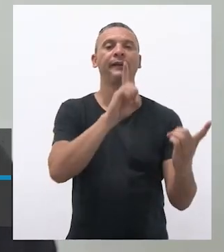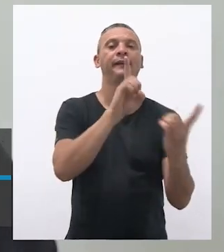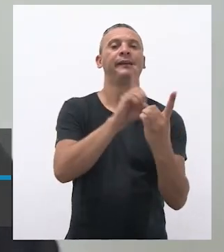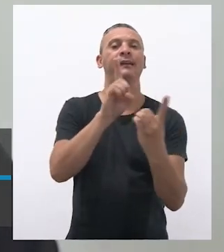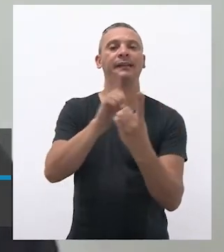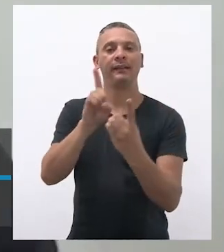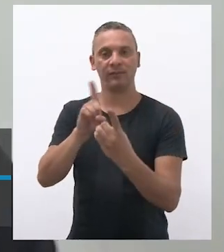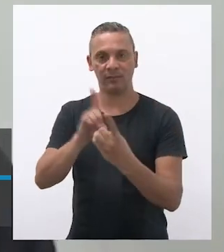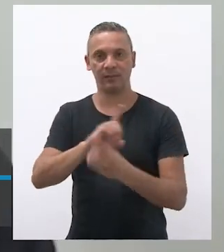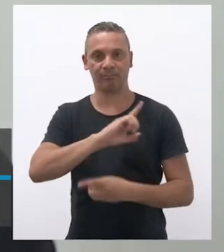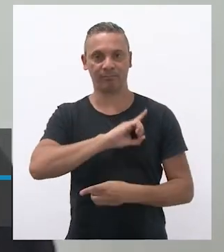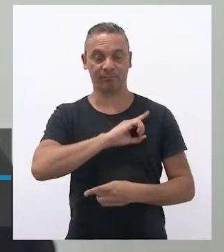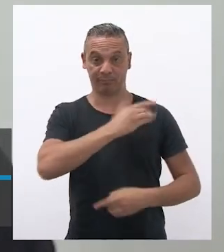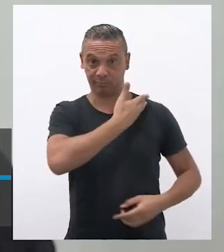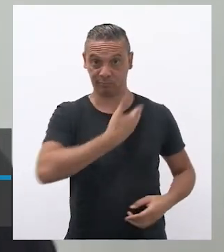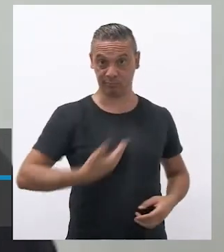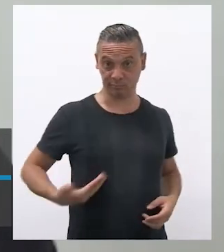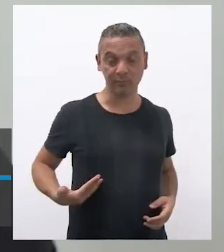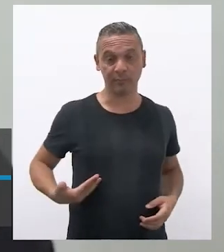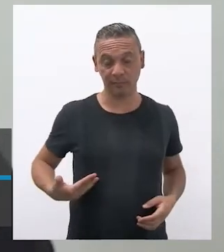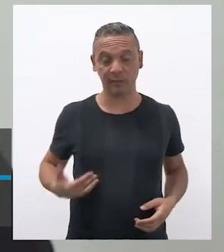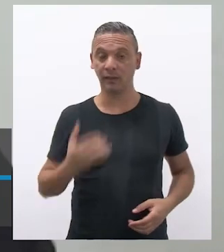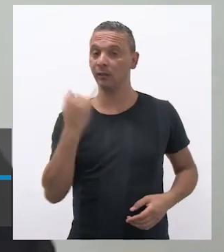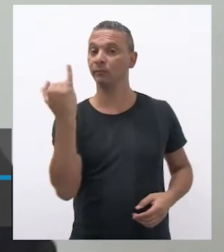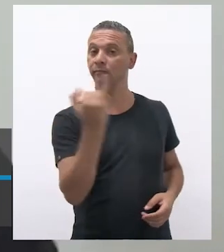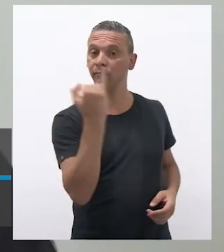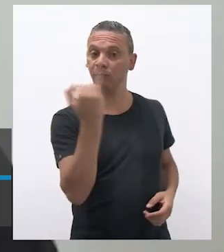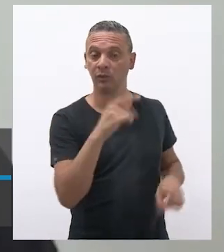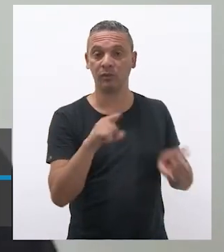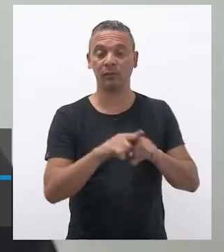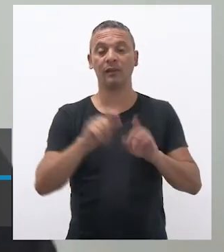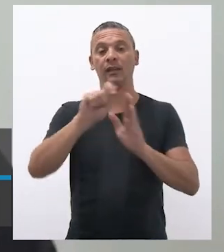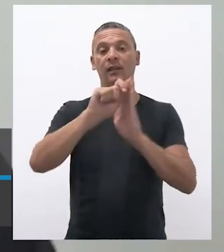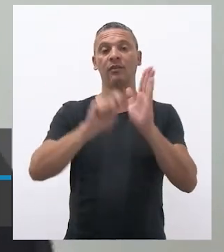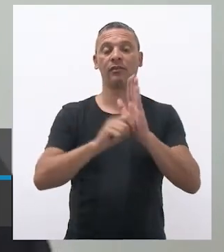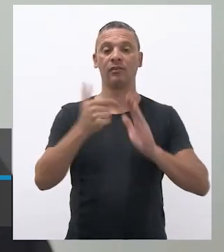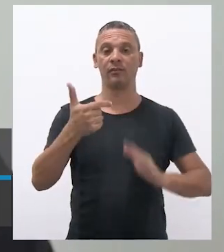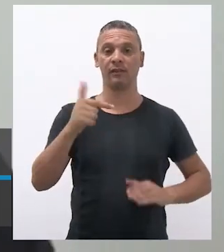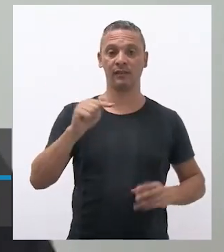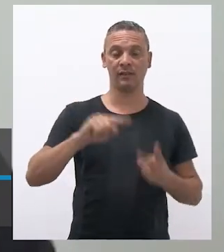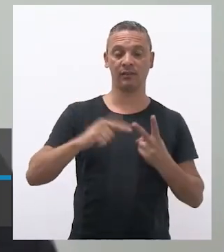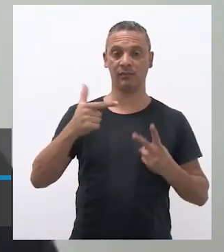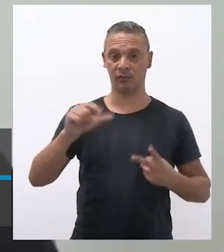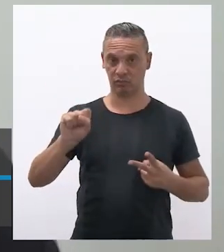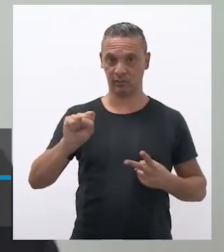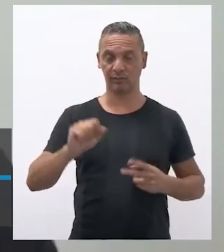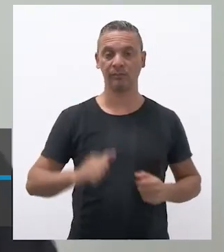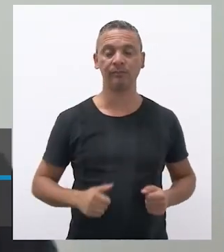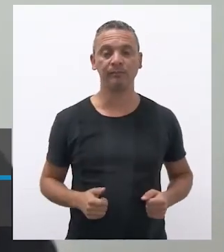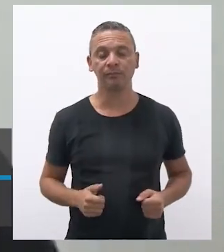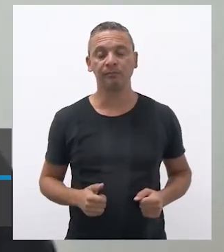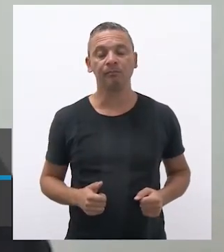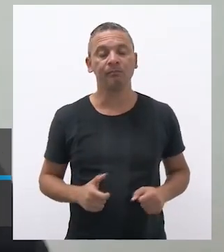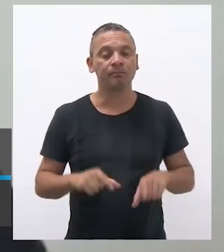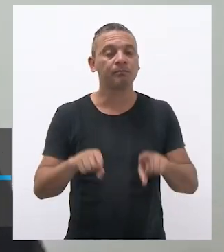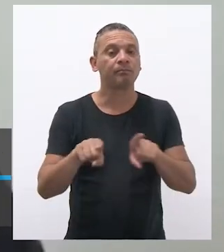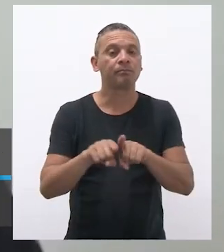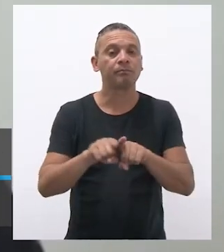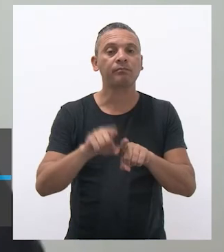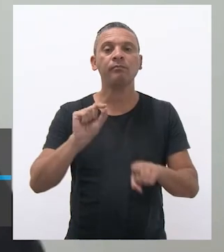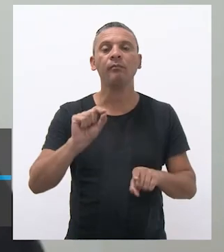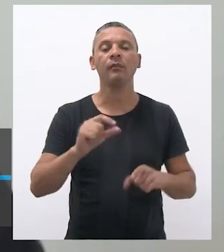Pública estaria fundamentado nesses artigos 27 e 28 da Lei Maria da Penha. Além disso, nos